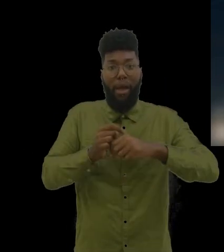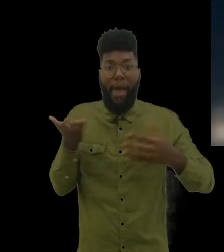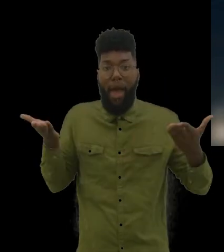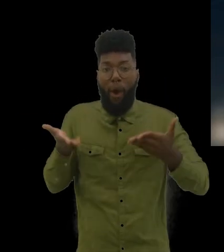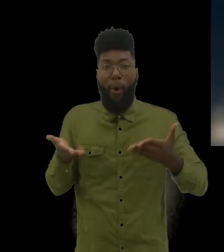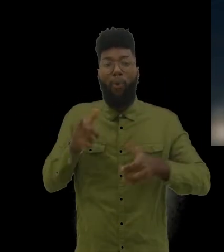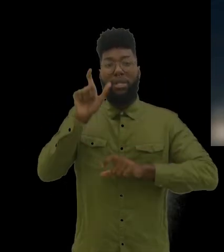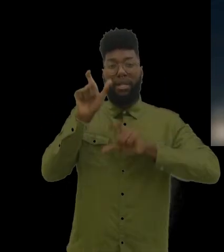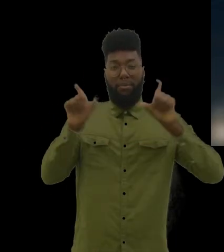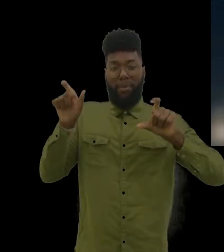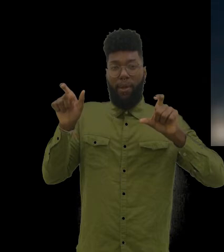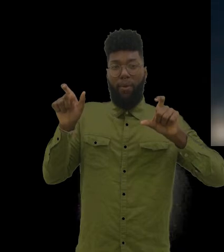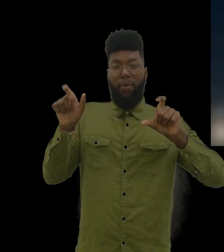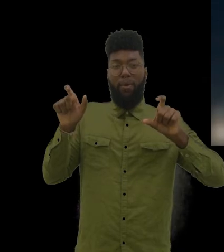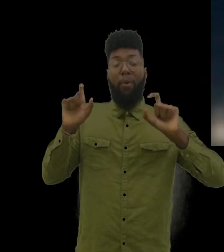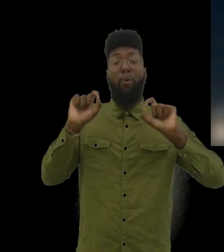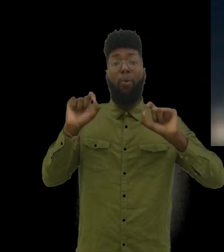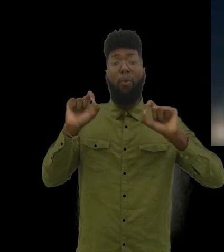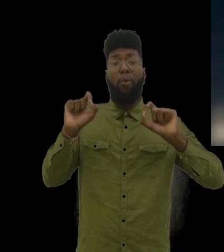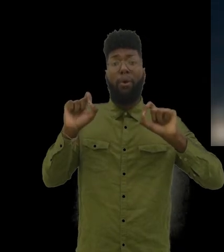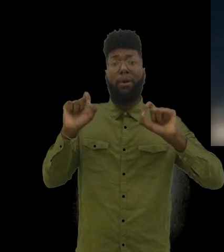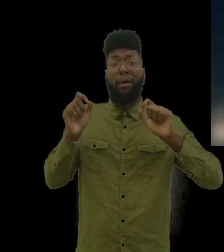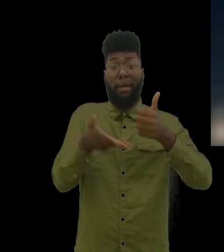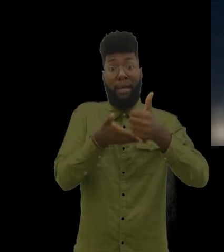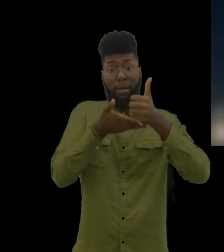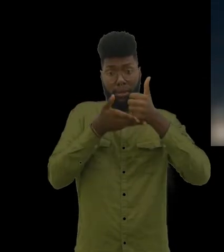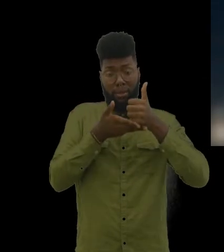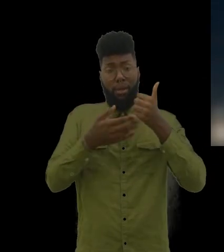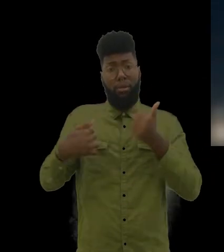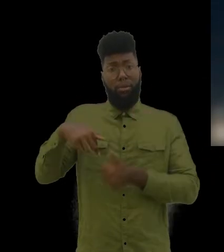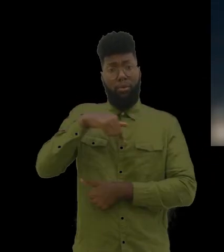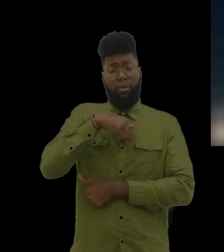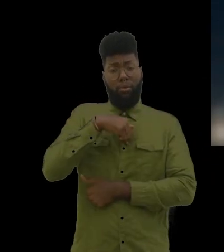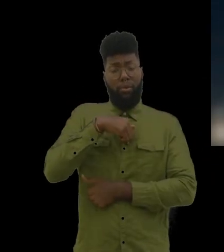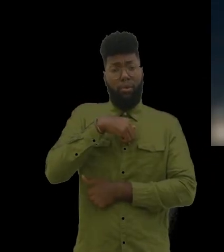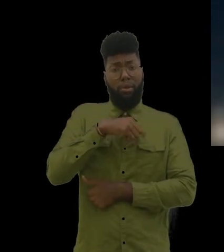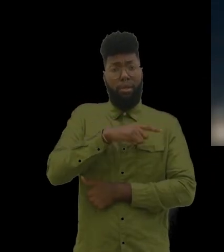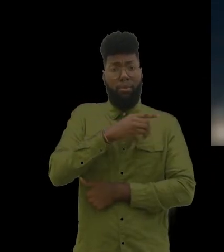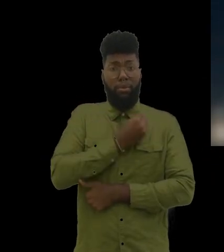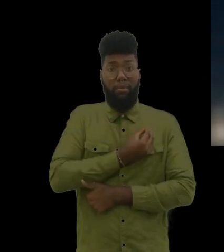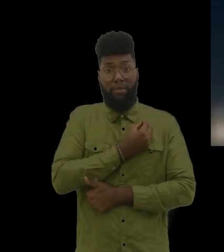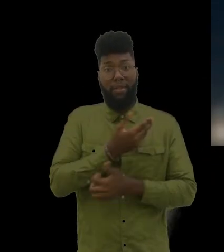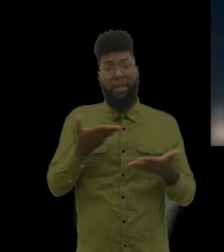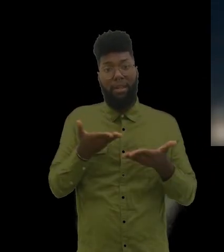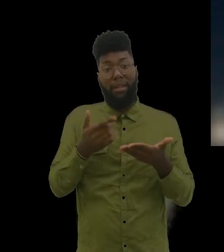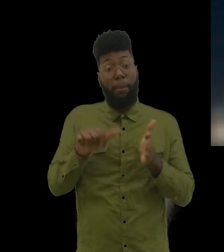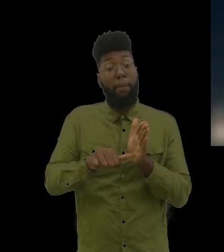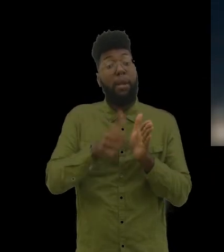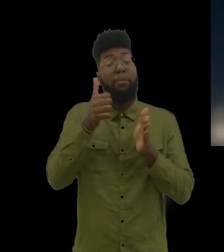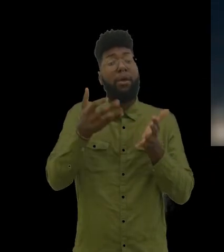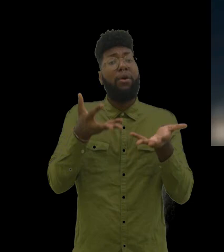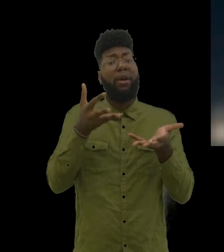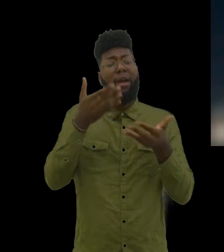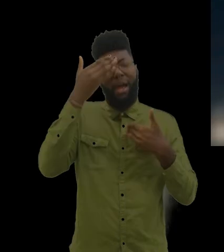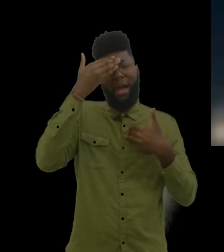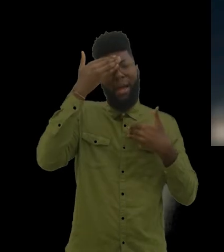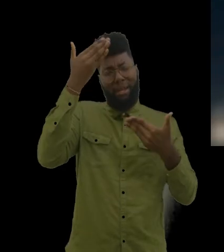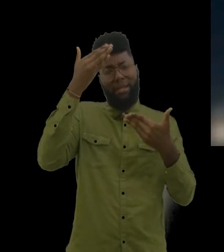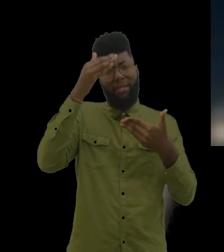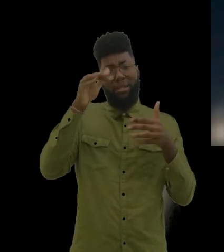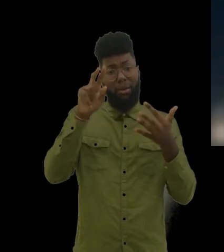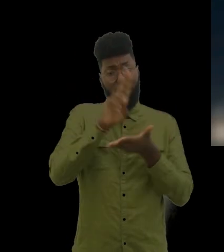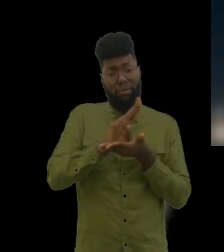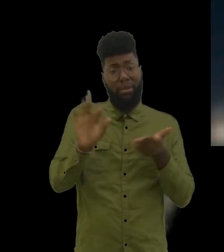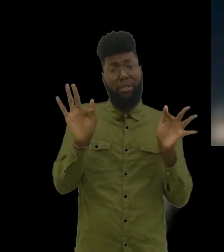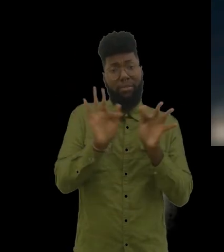né? Todas que nos ajudaram a estar aqui, né? Então, primeiro agradecer a Fevale, né? Pelo espaço,